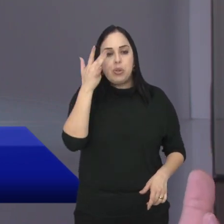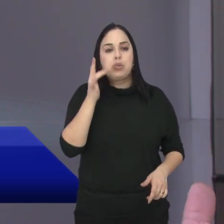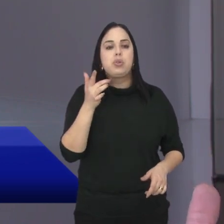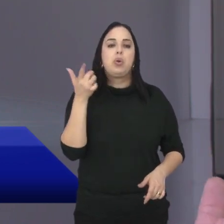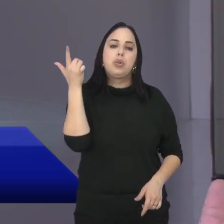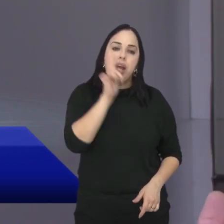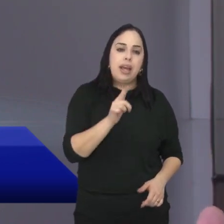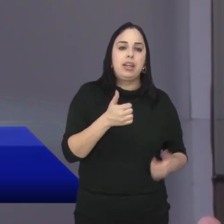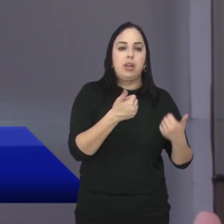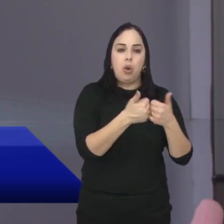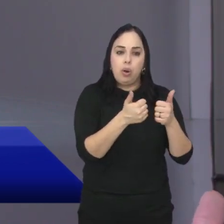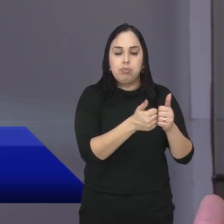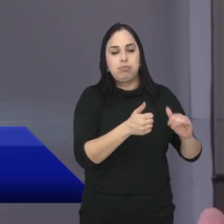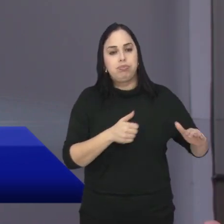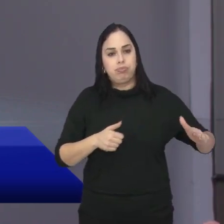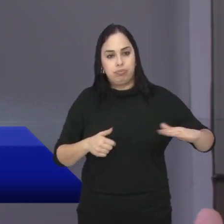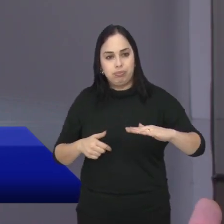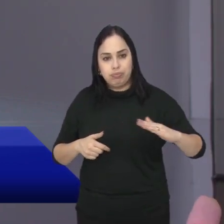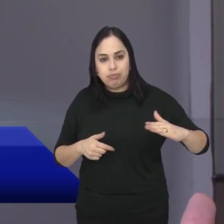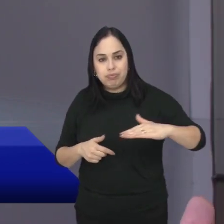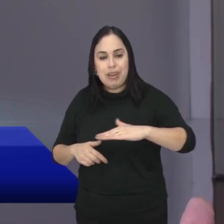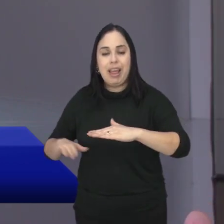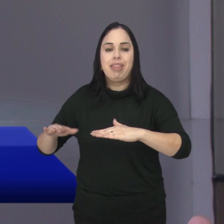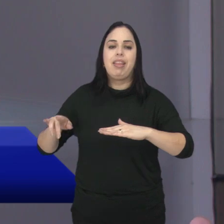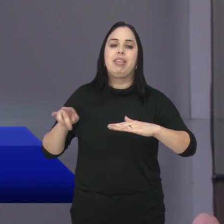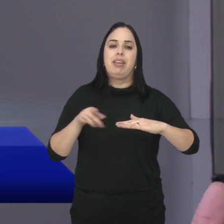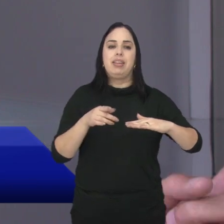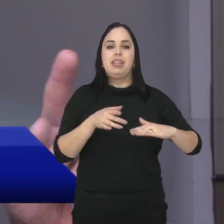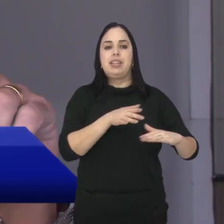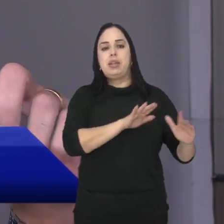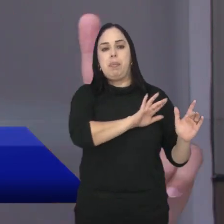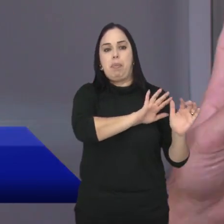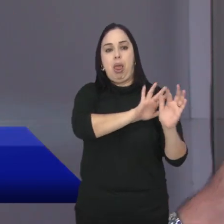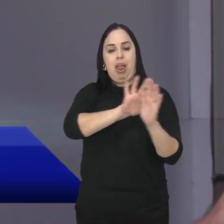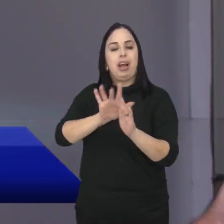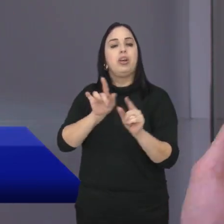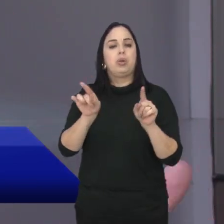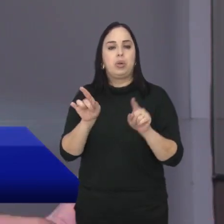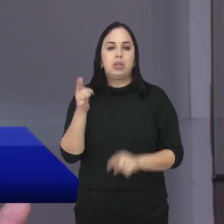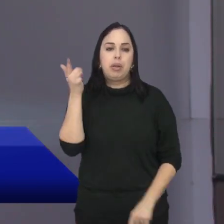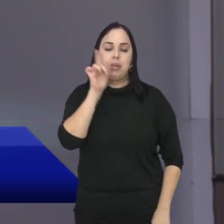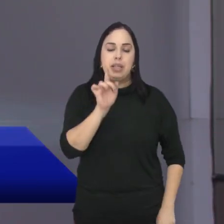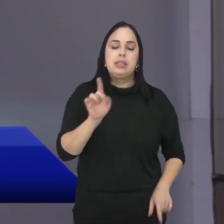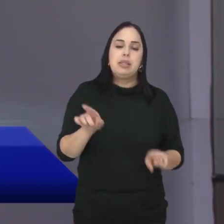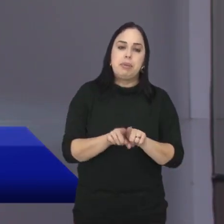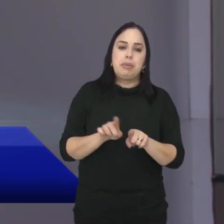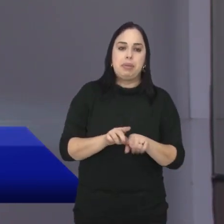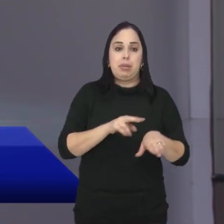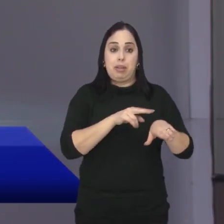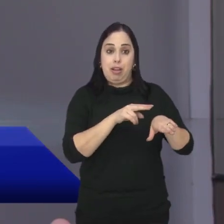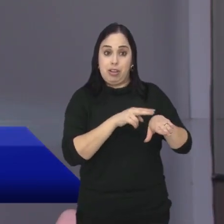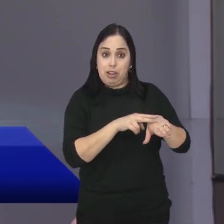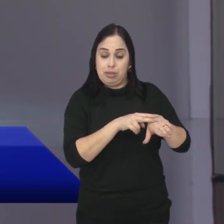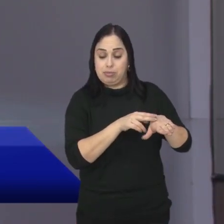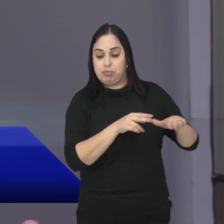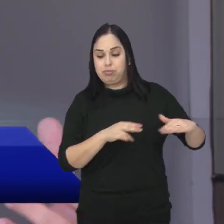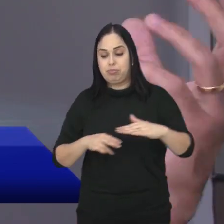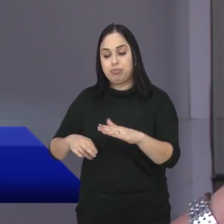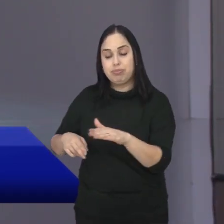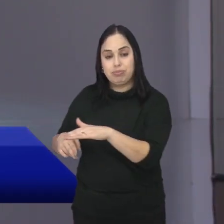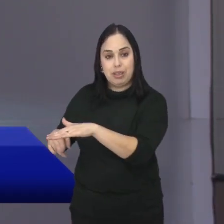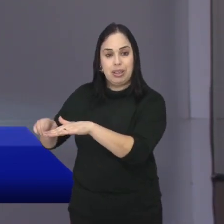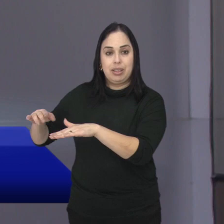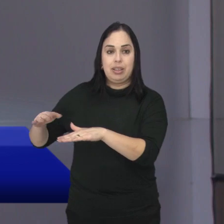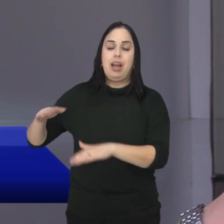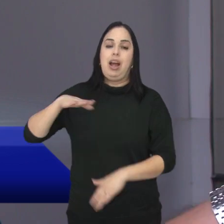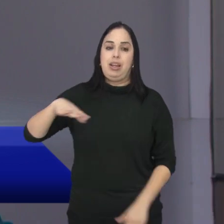fazer o atendimento de regiões perimetrais, regionais ali de bairro, e você tem um grande deslocamento de massa, que seria o exemplo da linha verde. Pega a região sul,